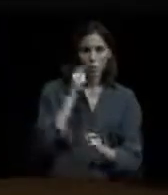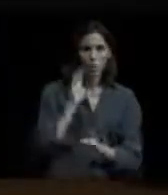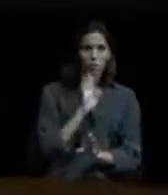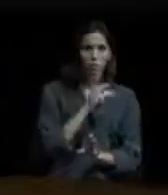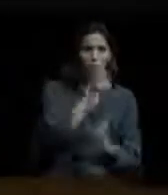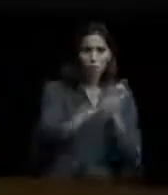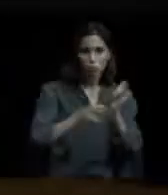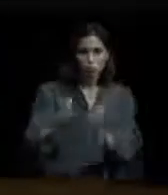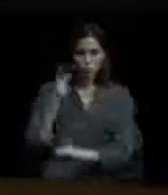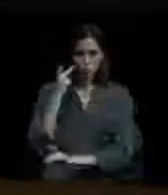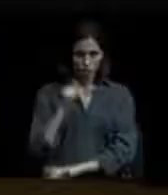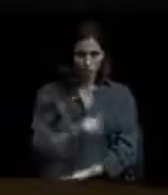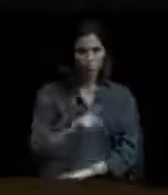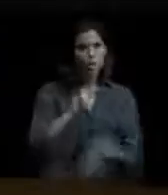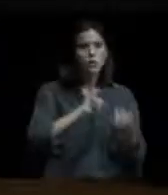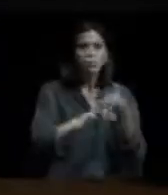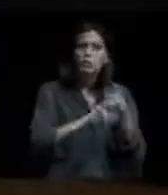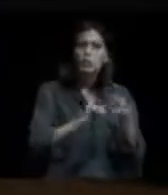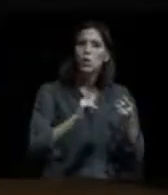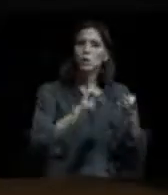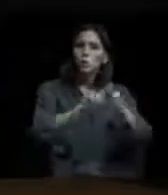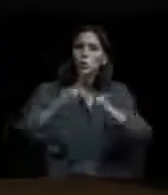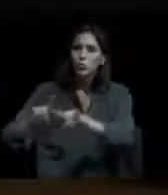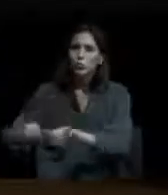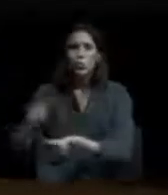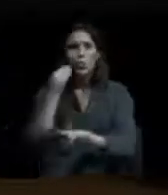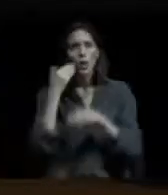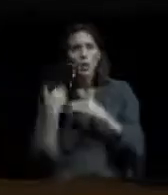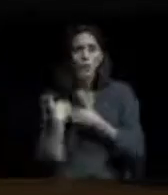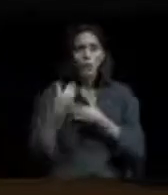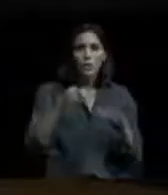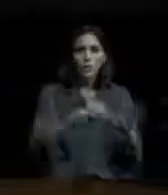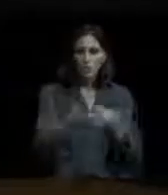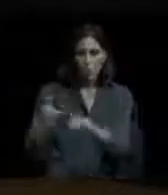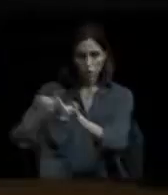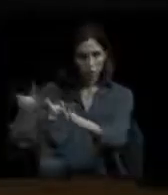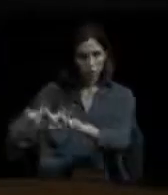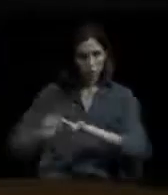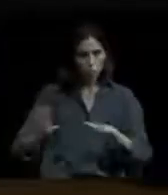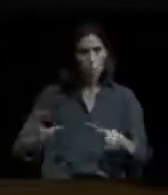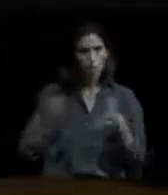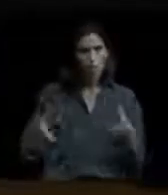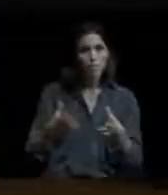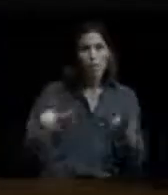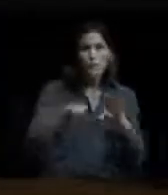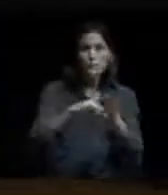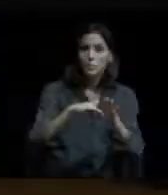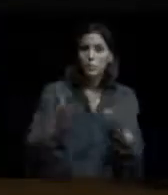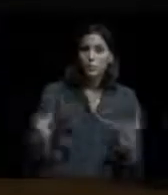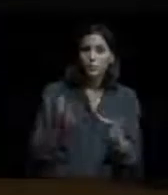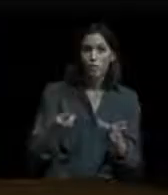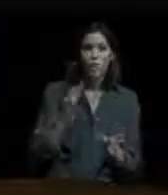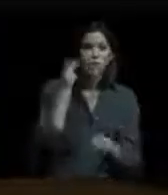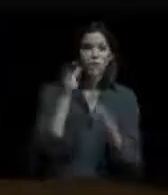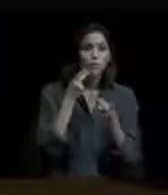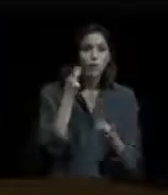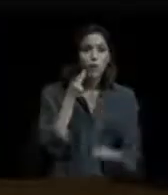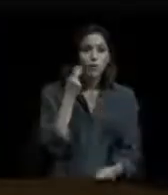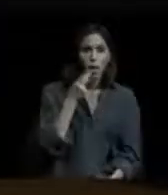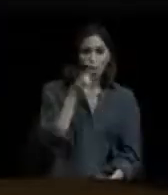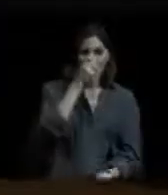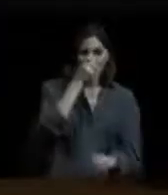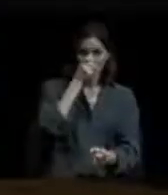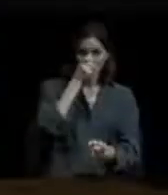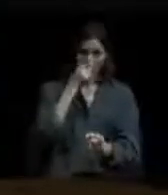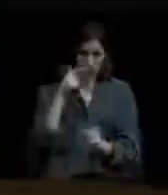do município, integrando diversas associações, representantes das comunidades e organizações representativas, promovendo a sua participação ativa na vida